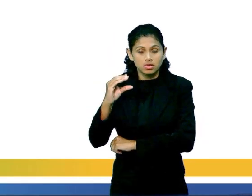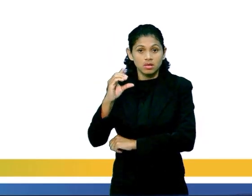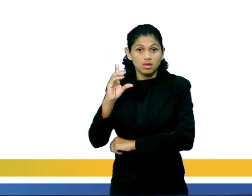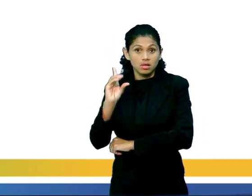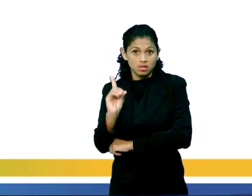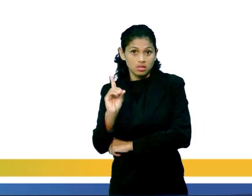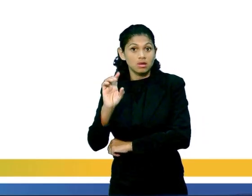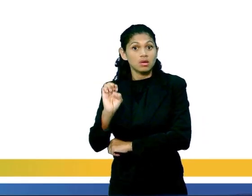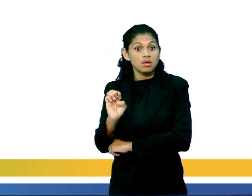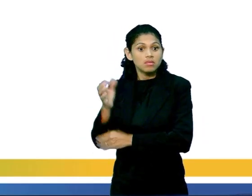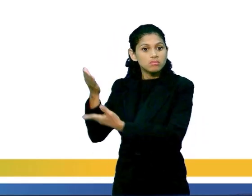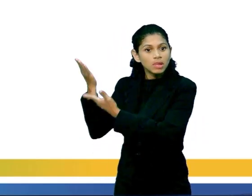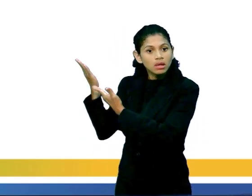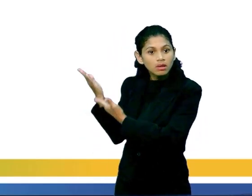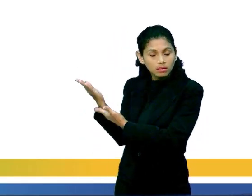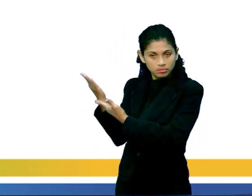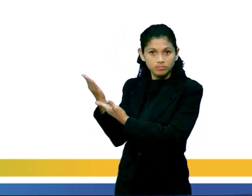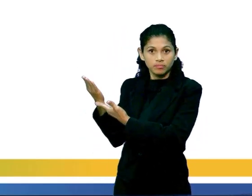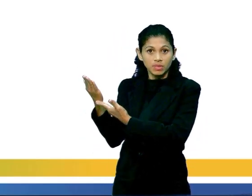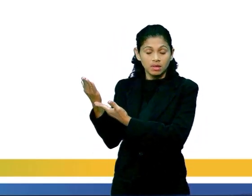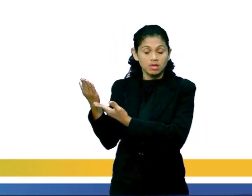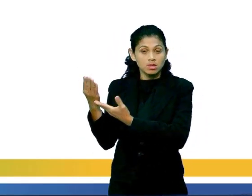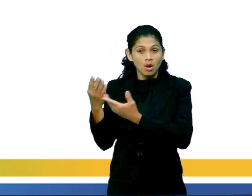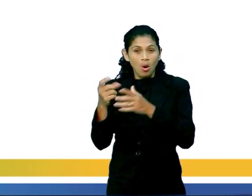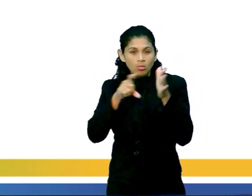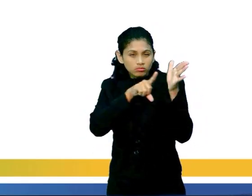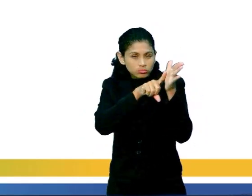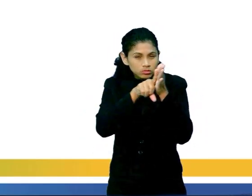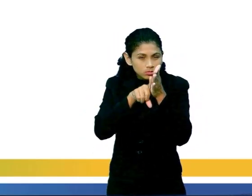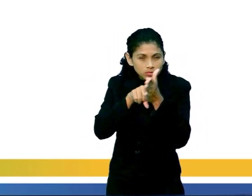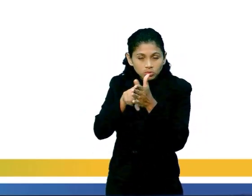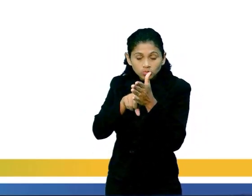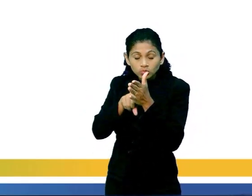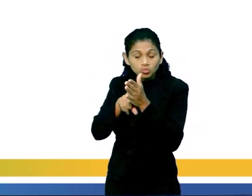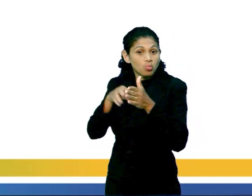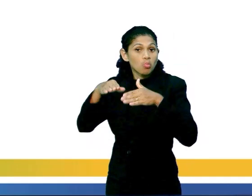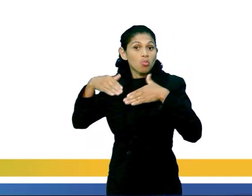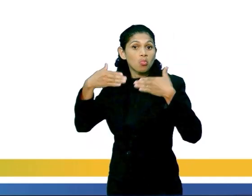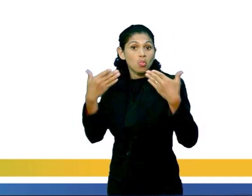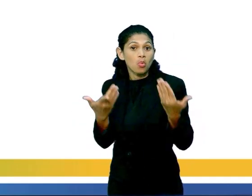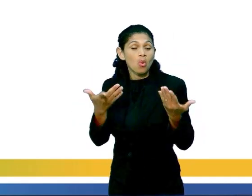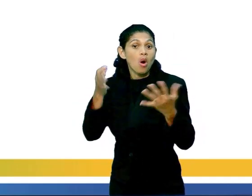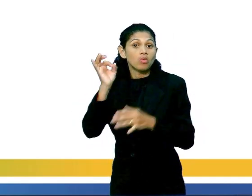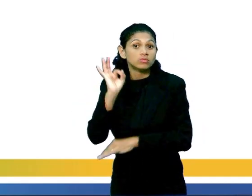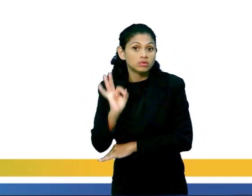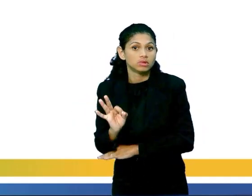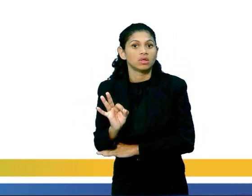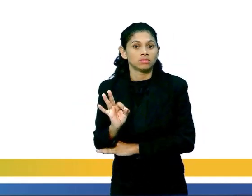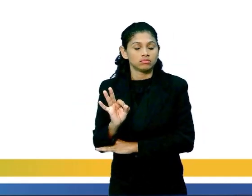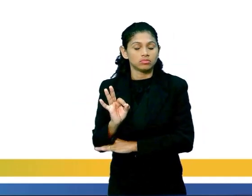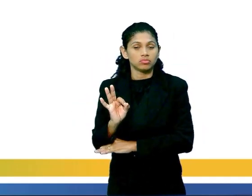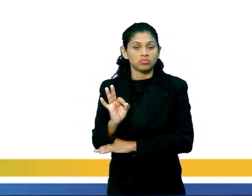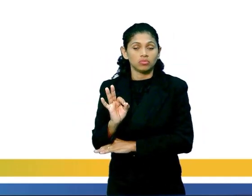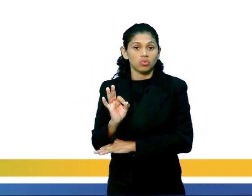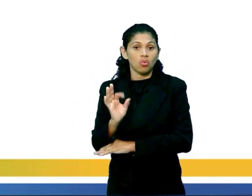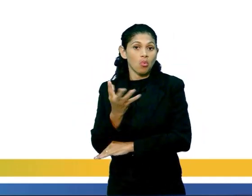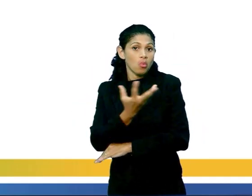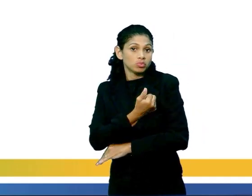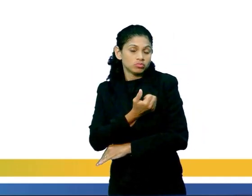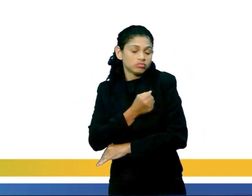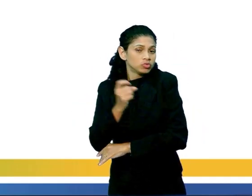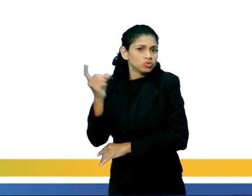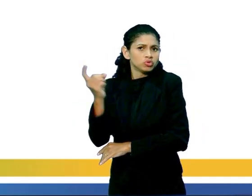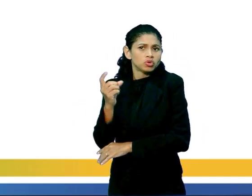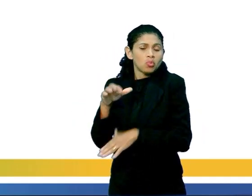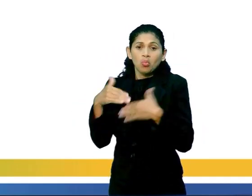1,2x. Alternativa C, 10x quadrado mais 60x. Alternativa D, 8x quadrado